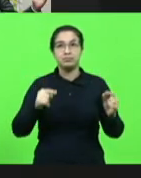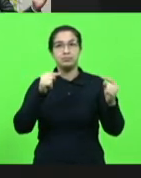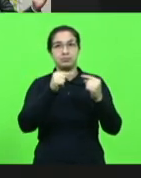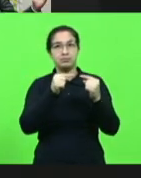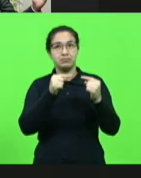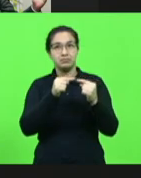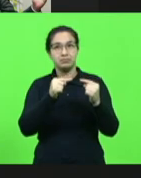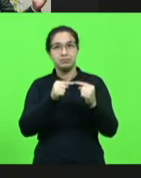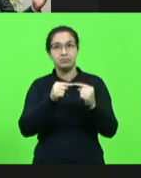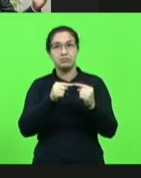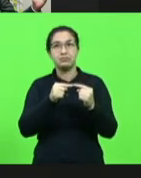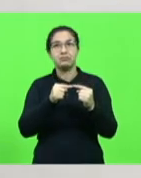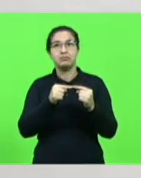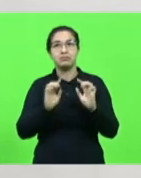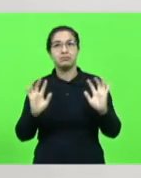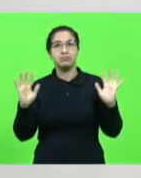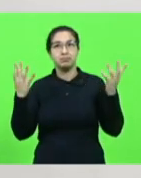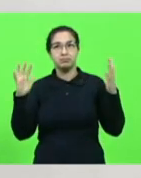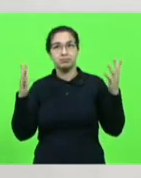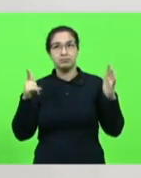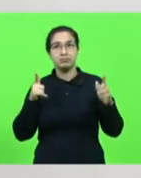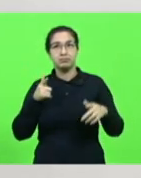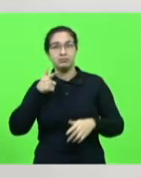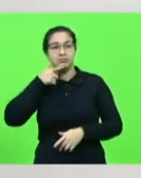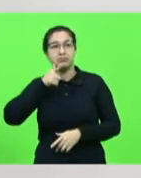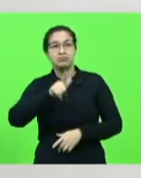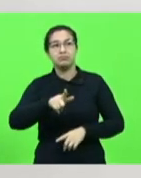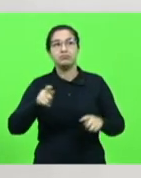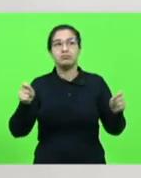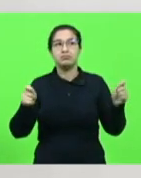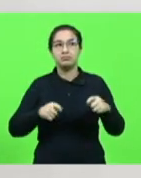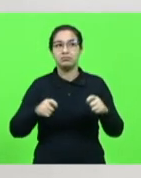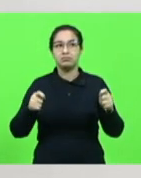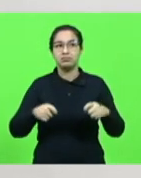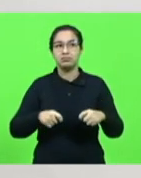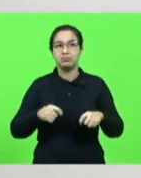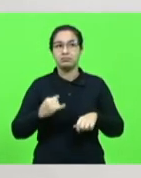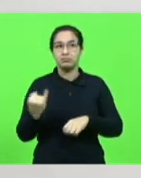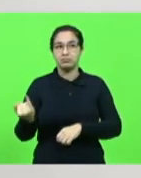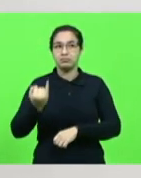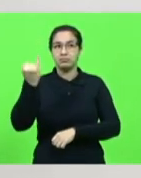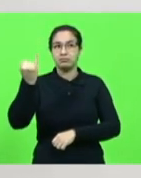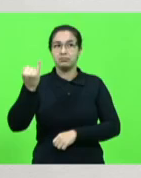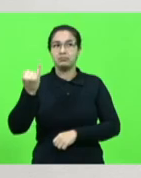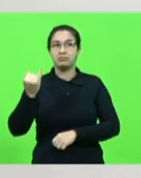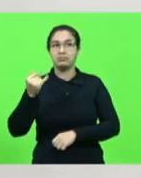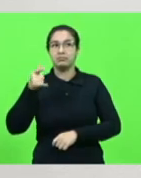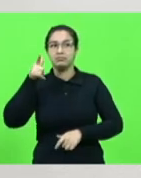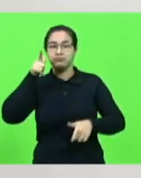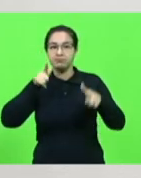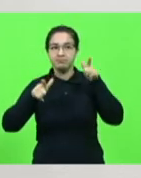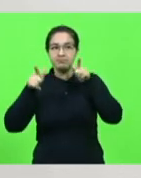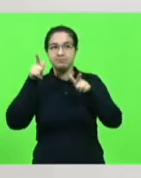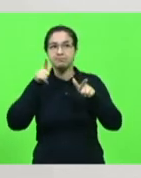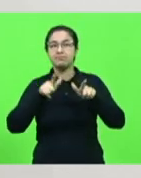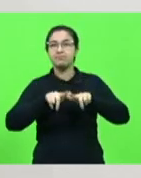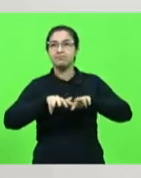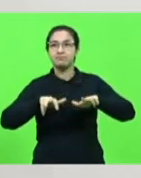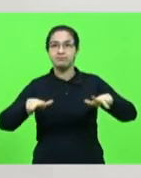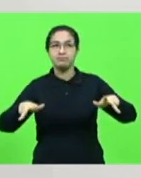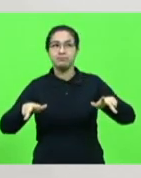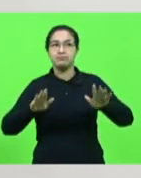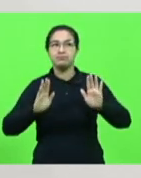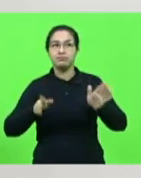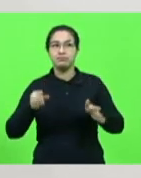essa conquista, mais esse degrau rumo a essa importante conquista, bem frisou a deputada Ada, como eu falei, né? É muito experiente, já